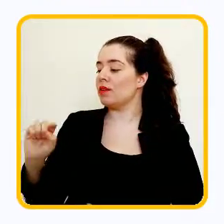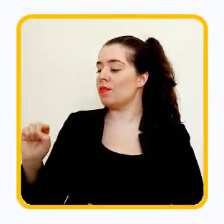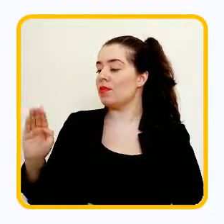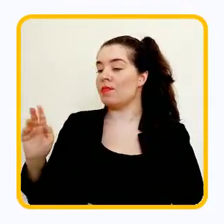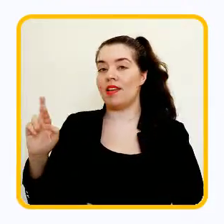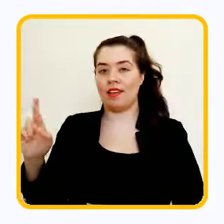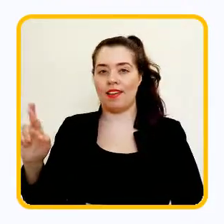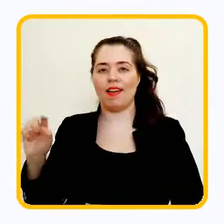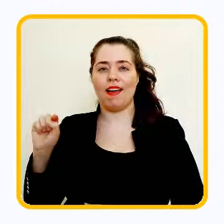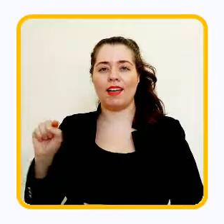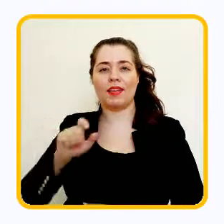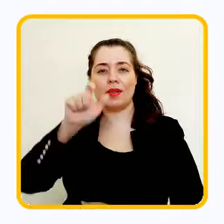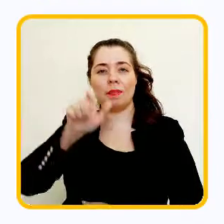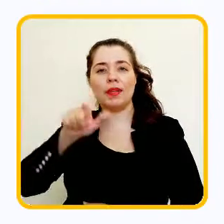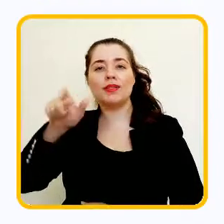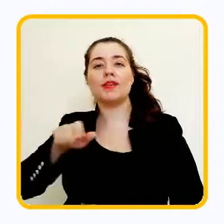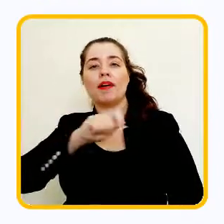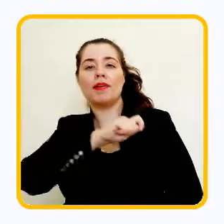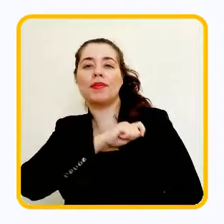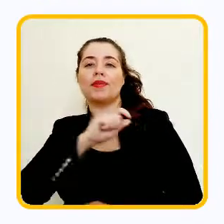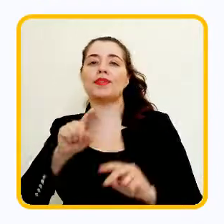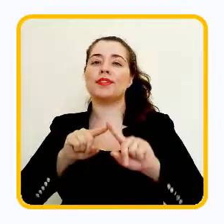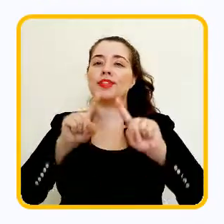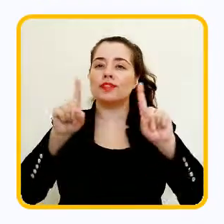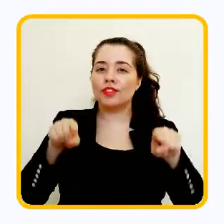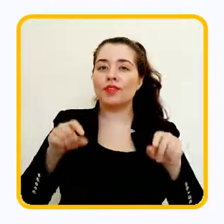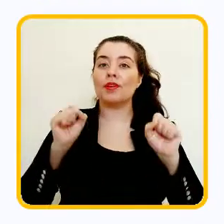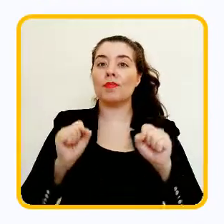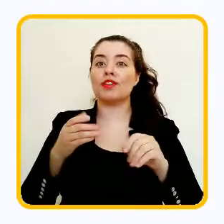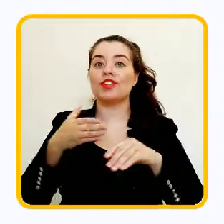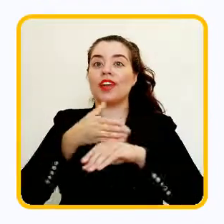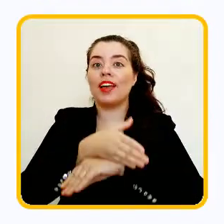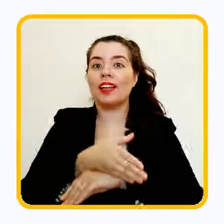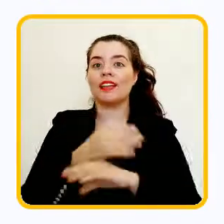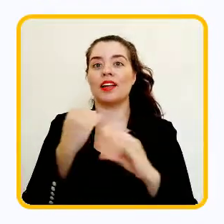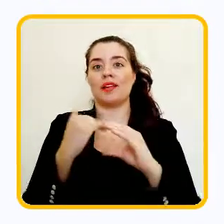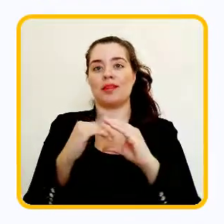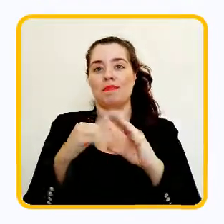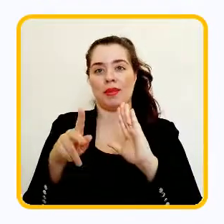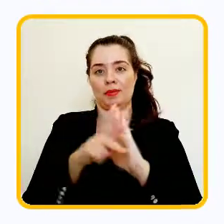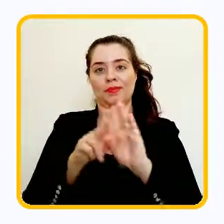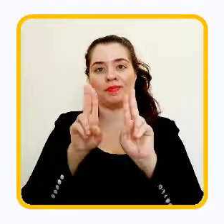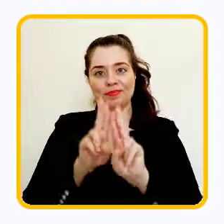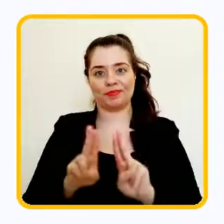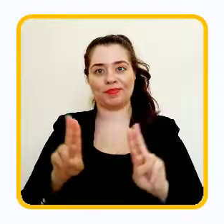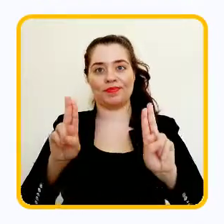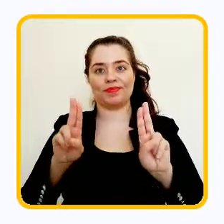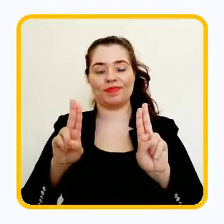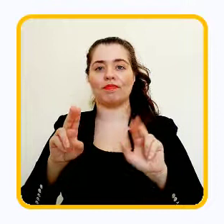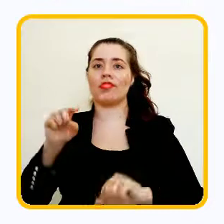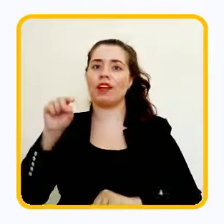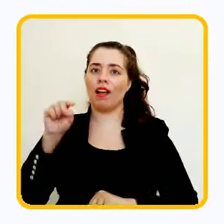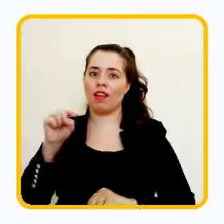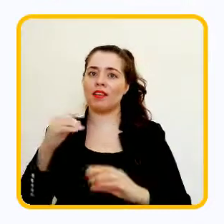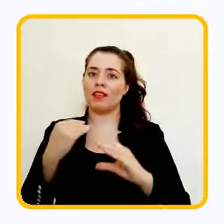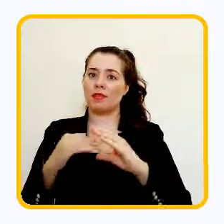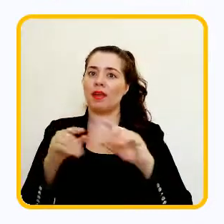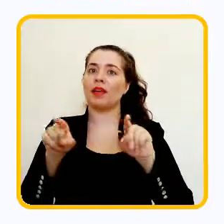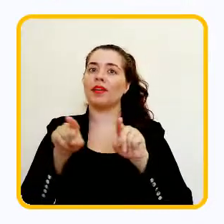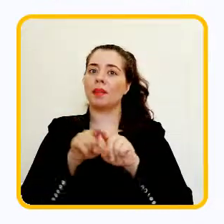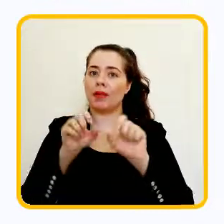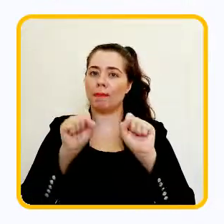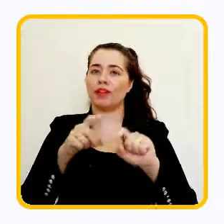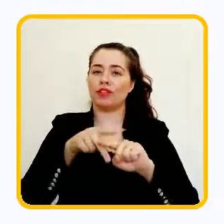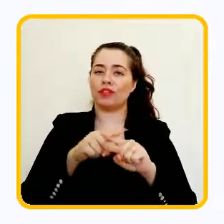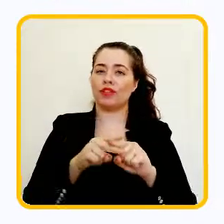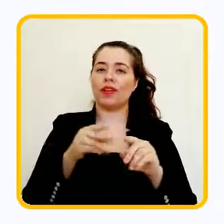webmail.ufsc.br, servidores, estudantes e os órgãos internos da universidade possuem acesso ao seu e-mail institucional.